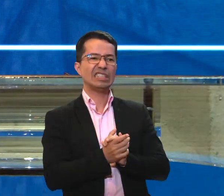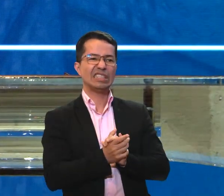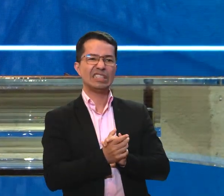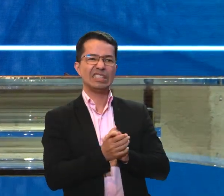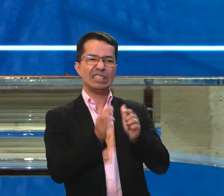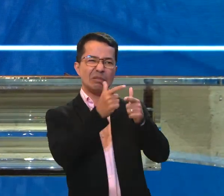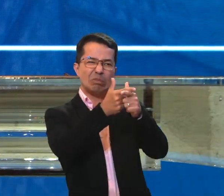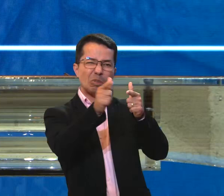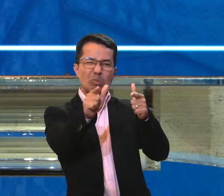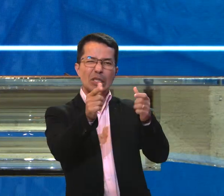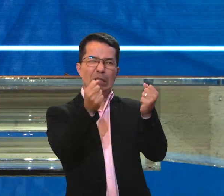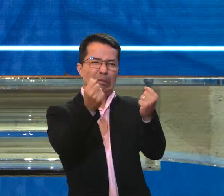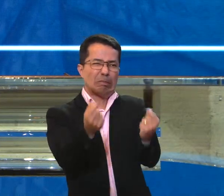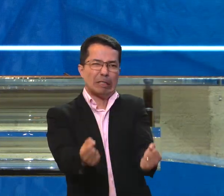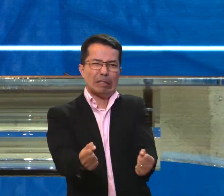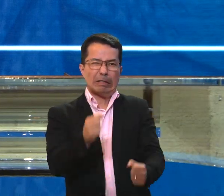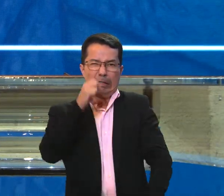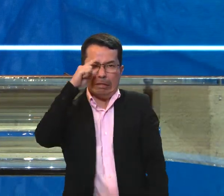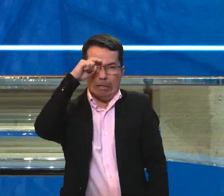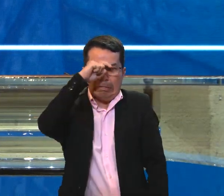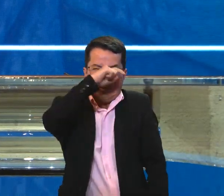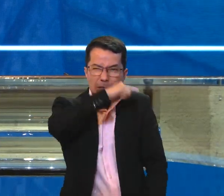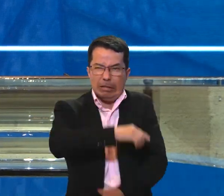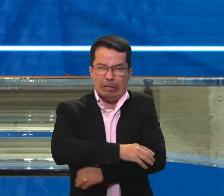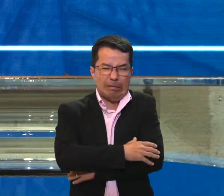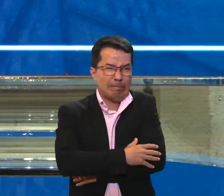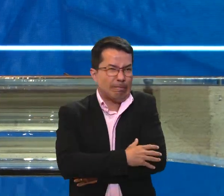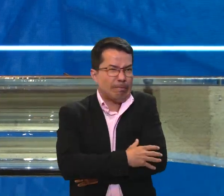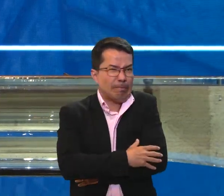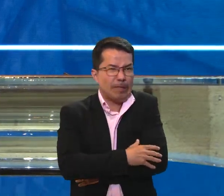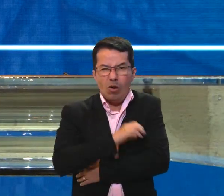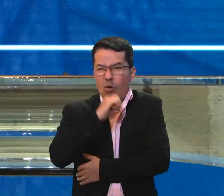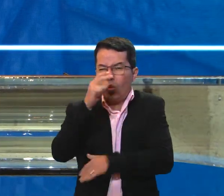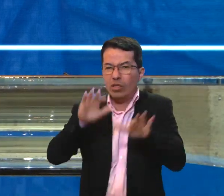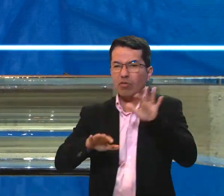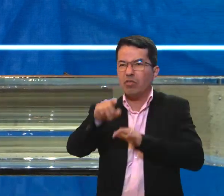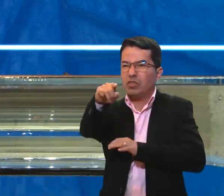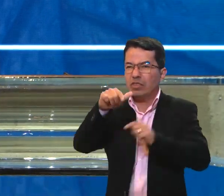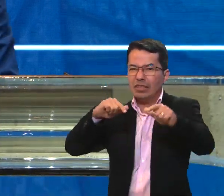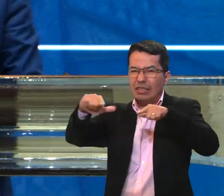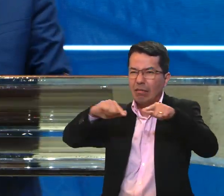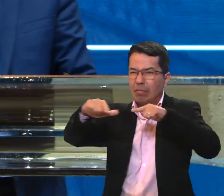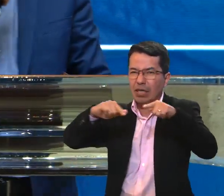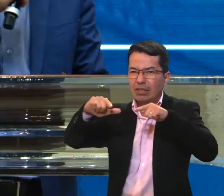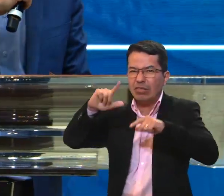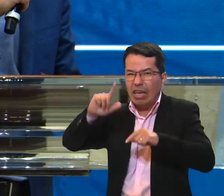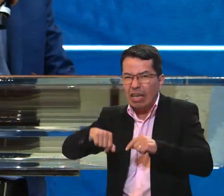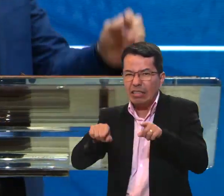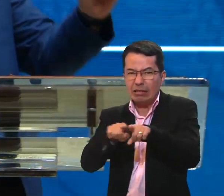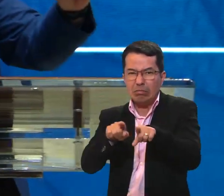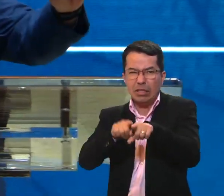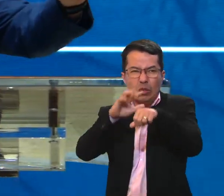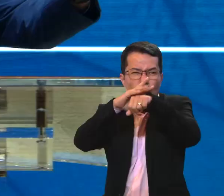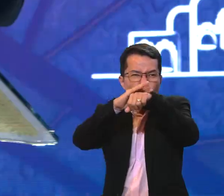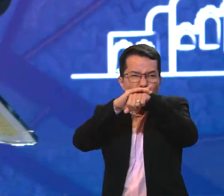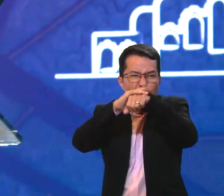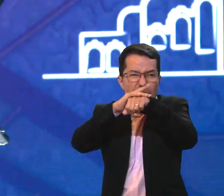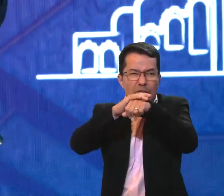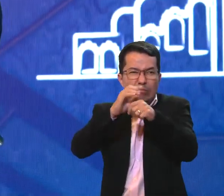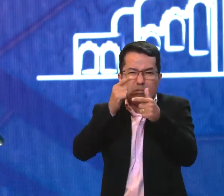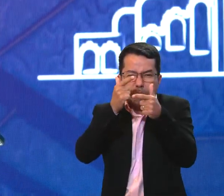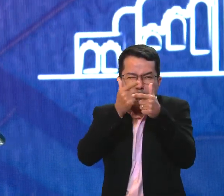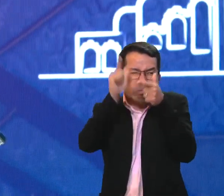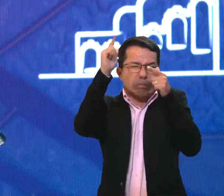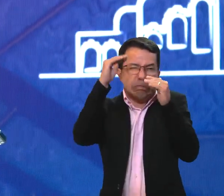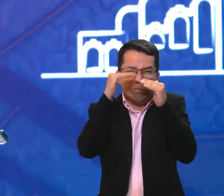trabalha se transformou num ambiente doente, hostil. Talvez os lugares que você